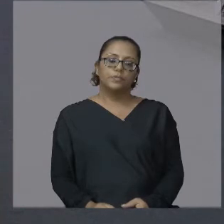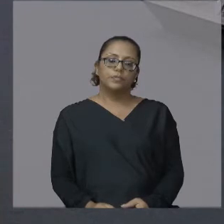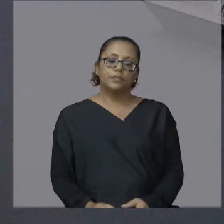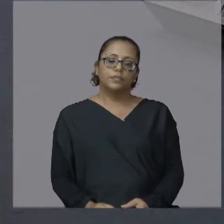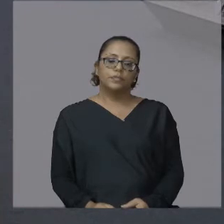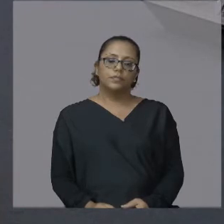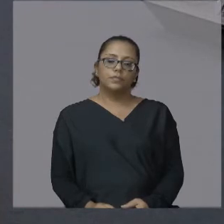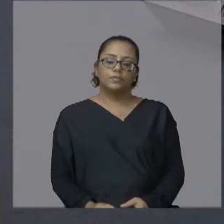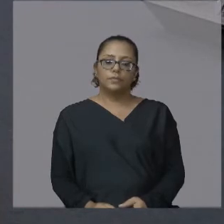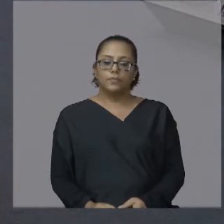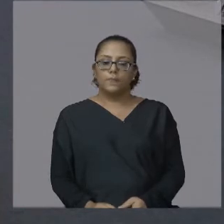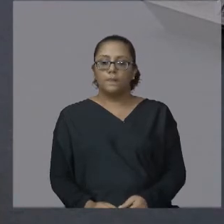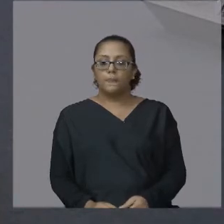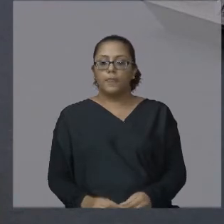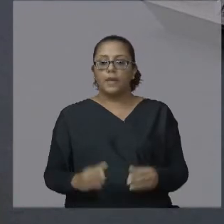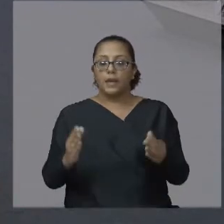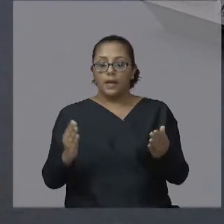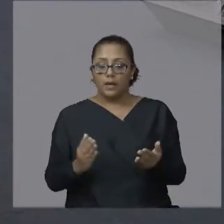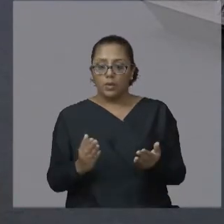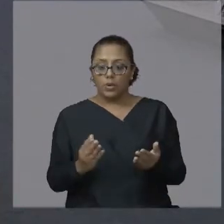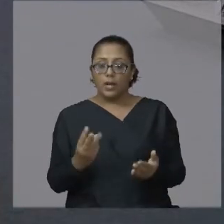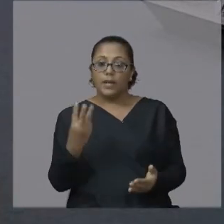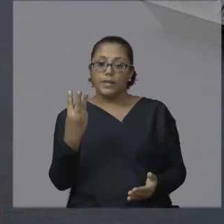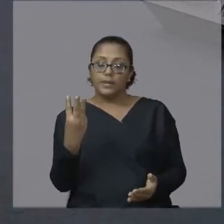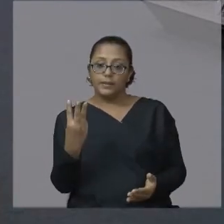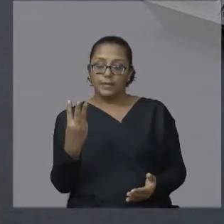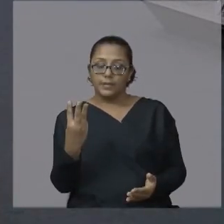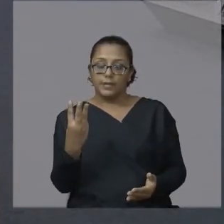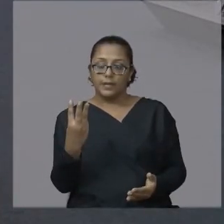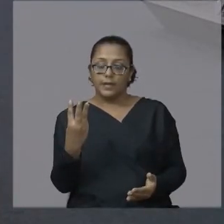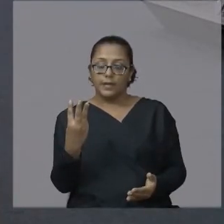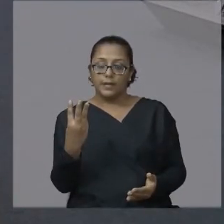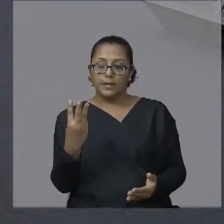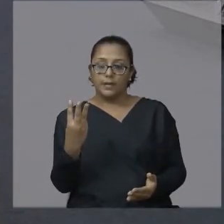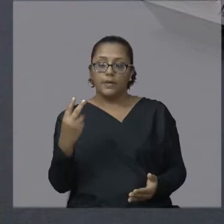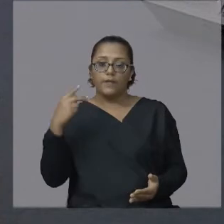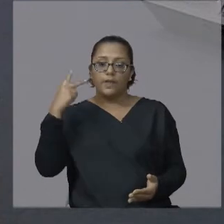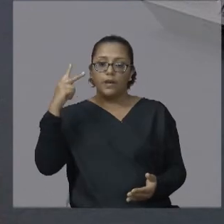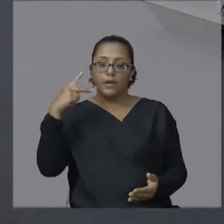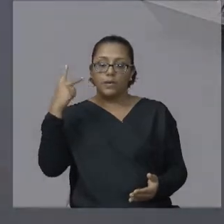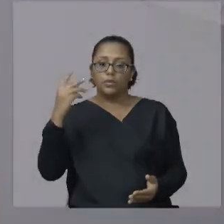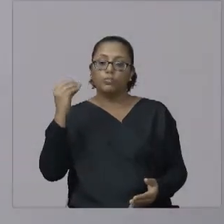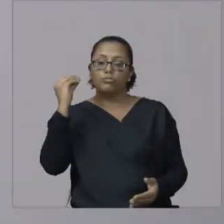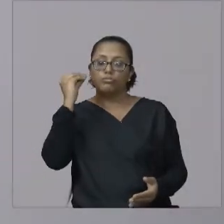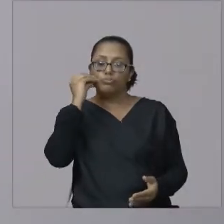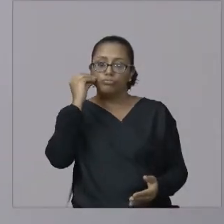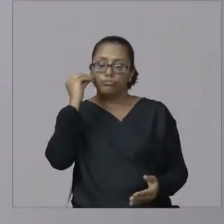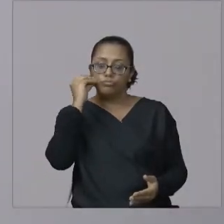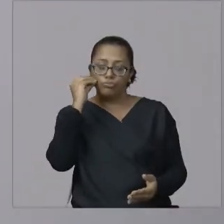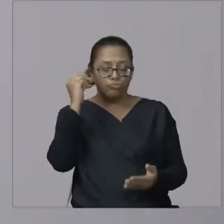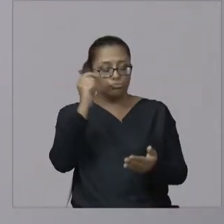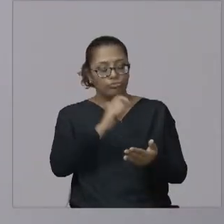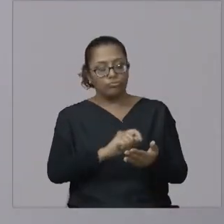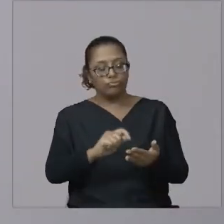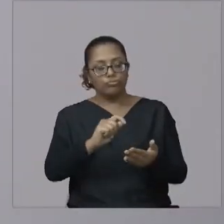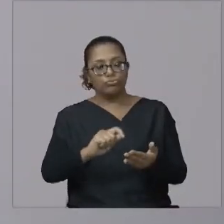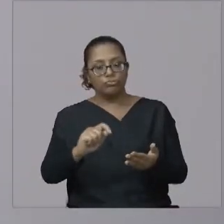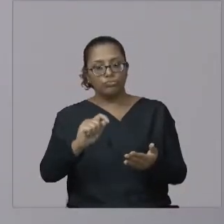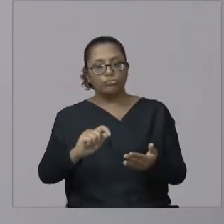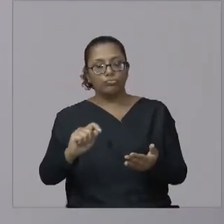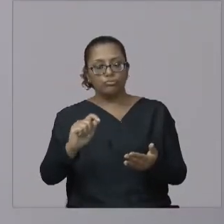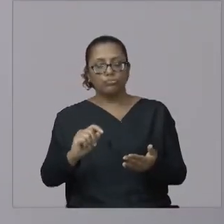Vou chamar agora, então, três vereadores para fazer a conferência, então, da votação para o